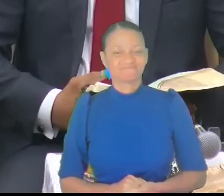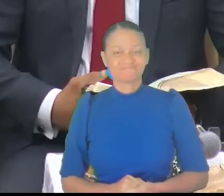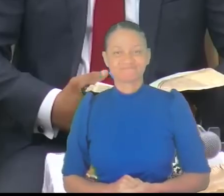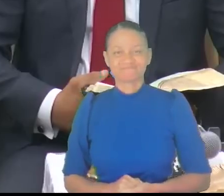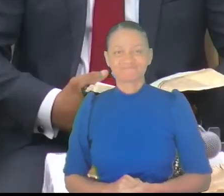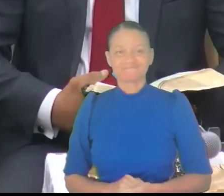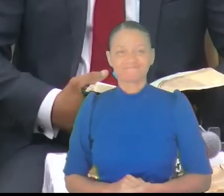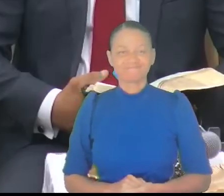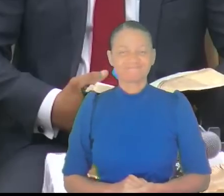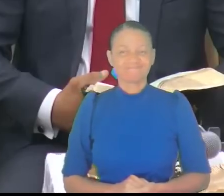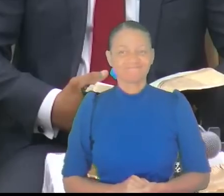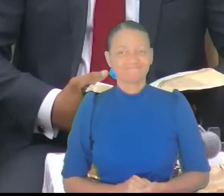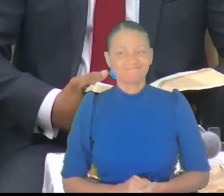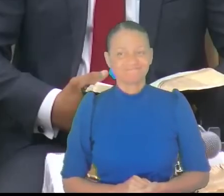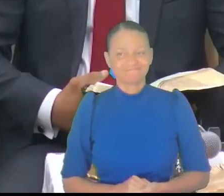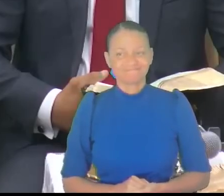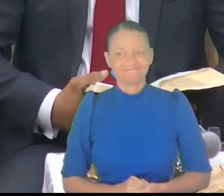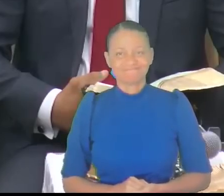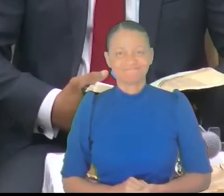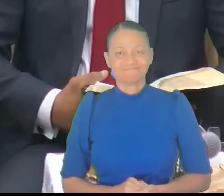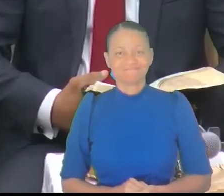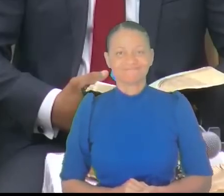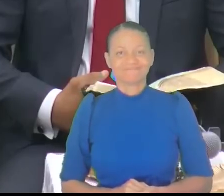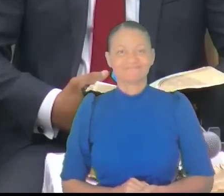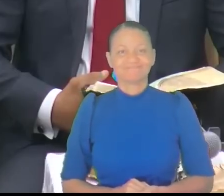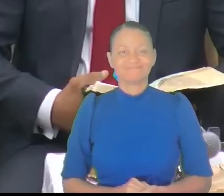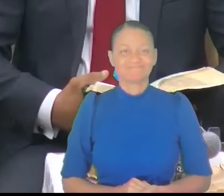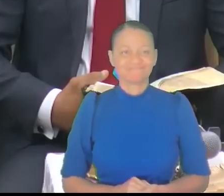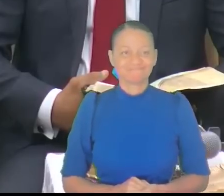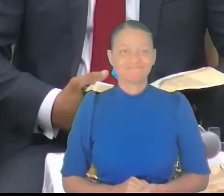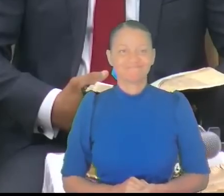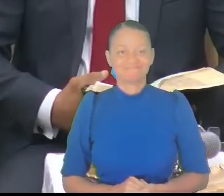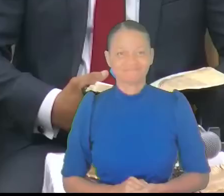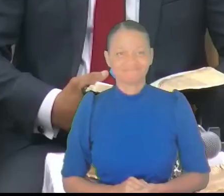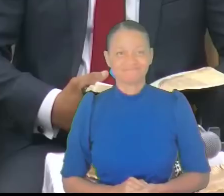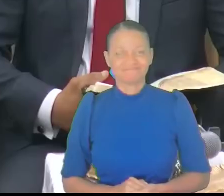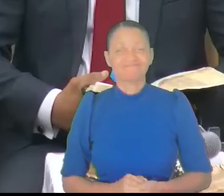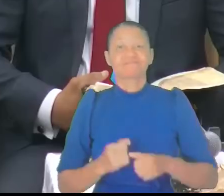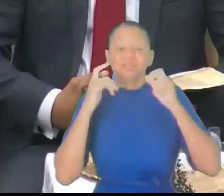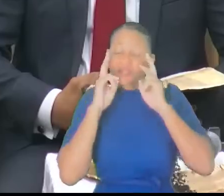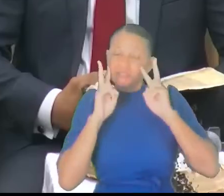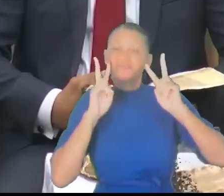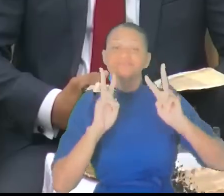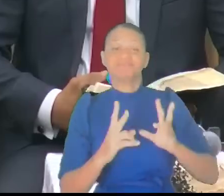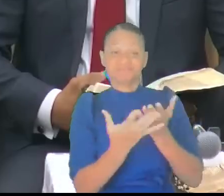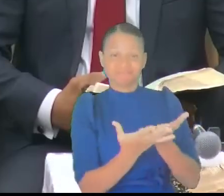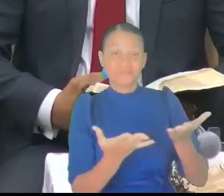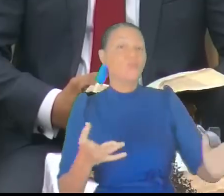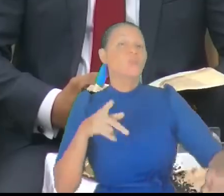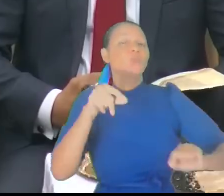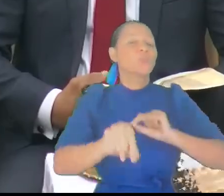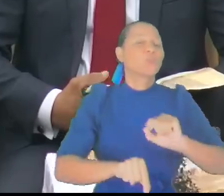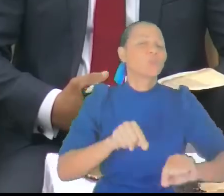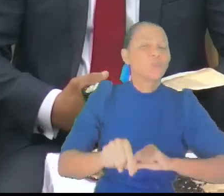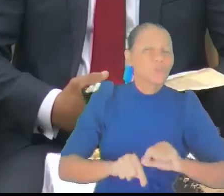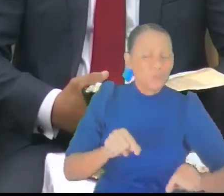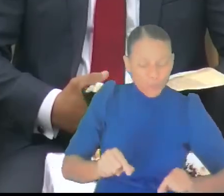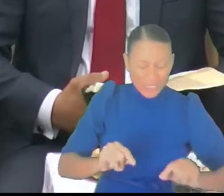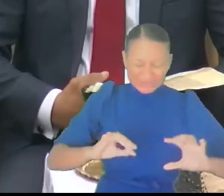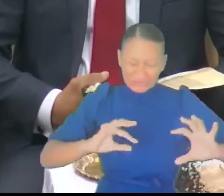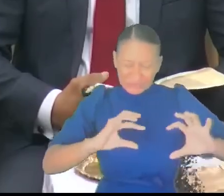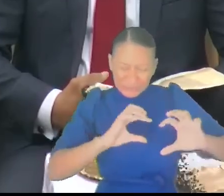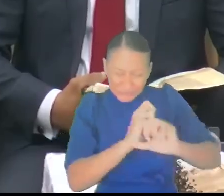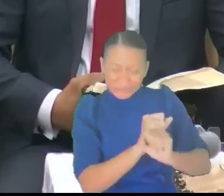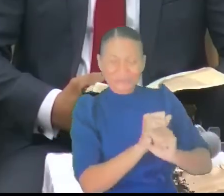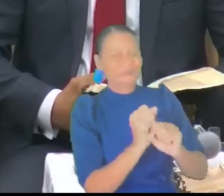olha para você e ainda vê resquícios de que, meus amados irmãos? Das